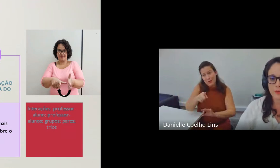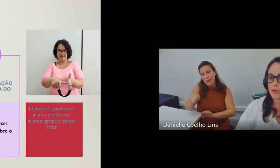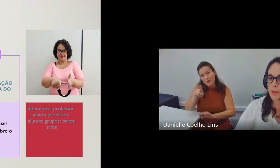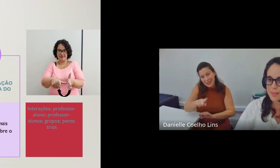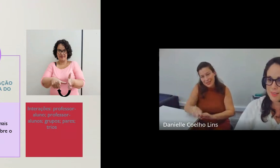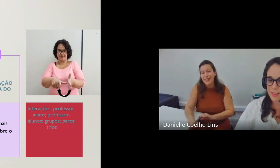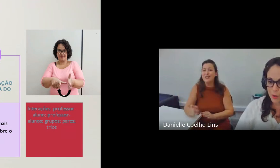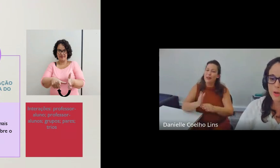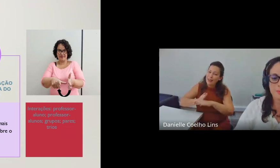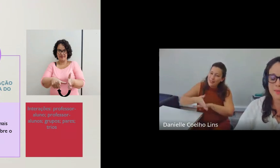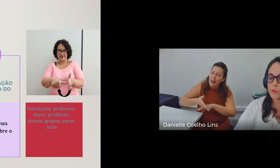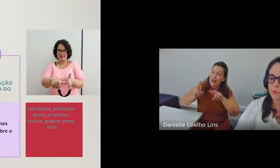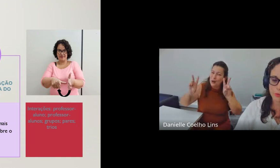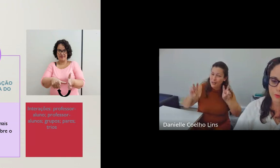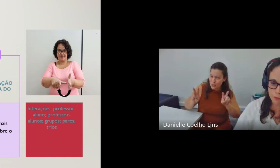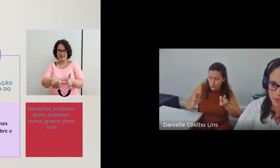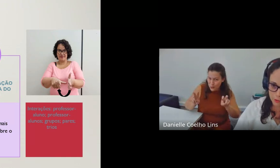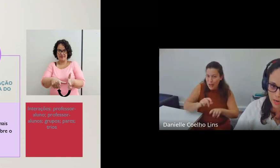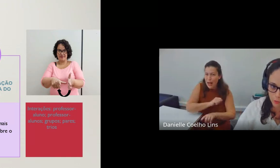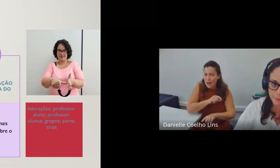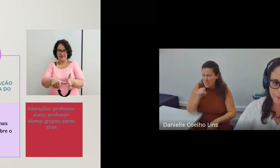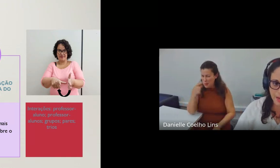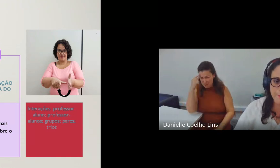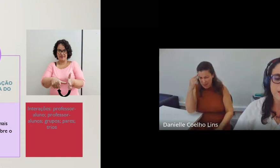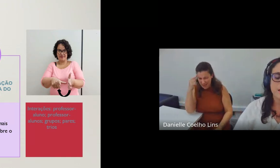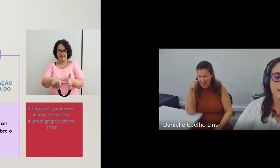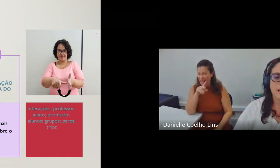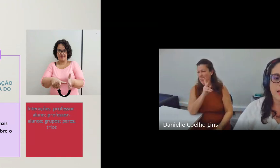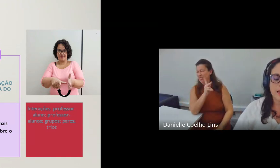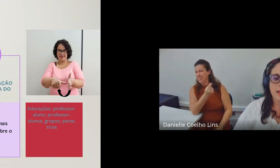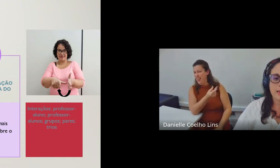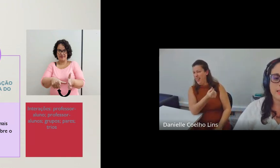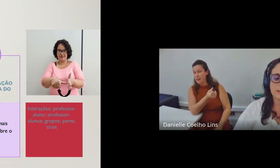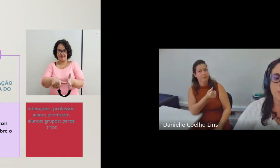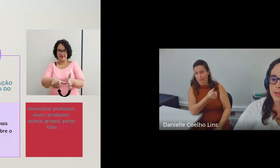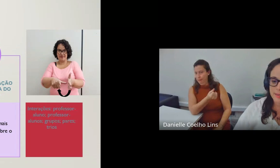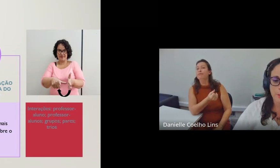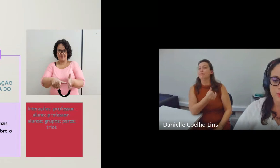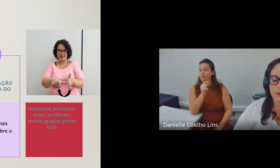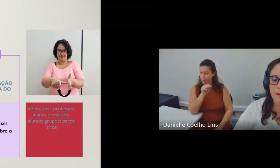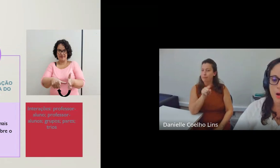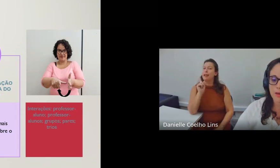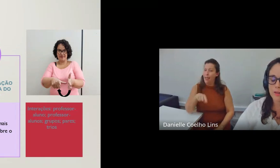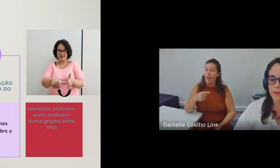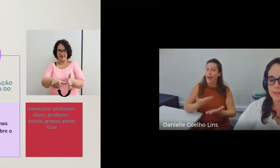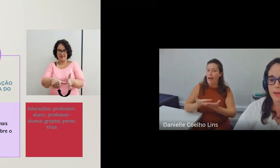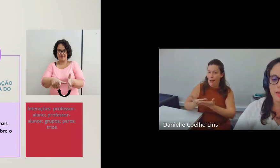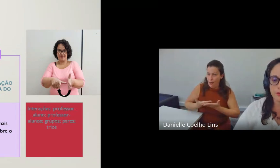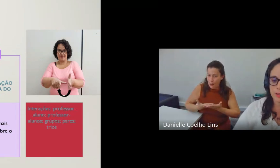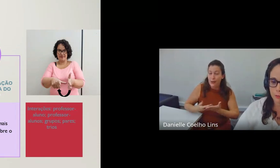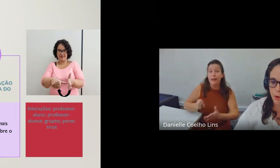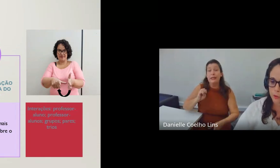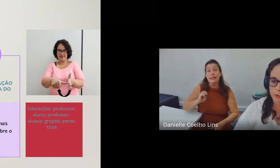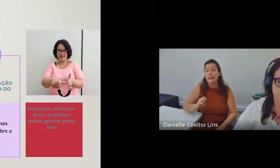Às vezes parece que não, mas isso tudo já faz parte da aula, tá? Então, por exemplo, se for uma aula que vai ter meios